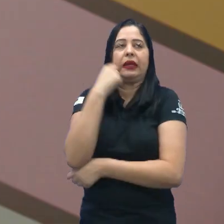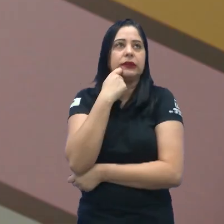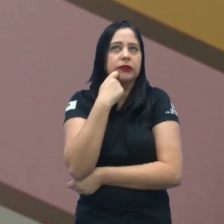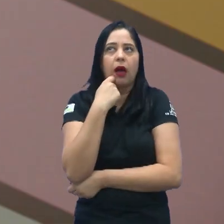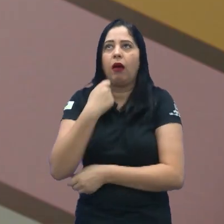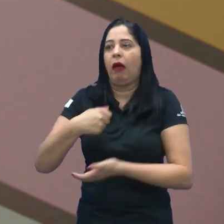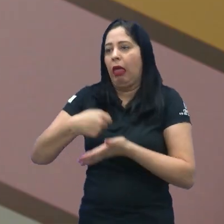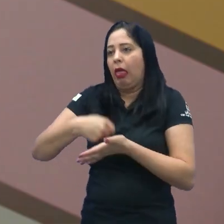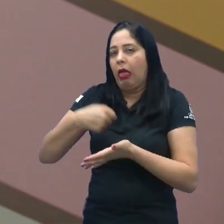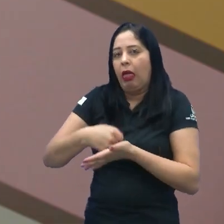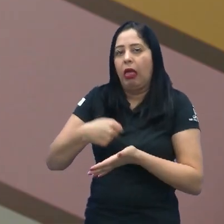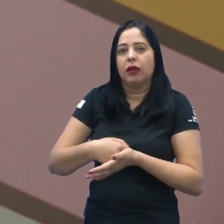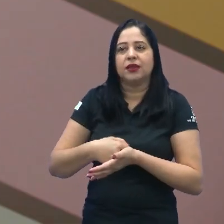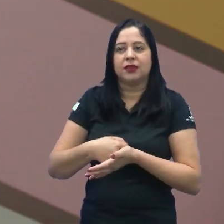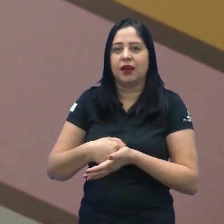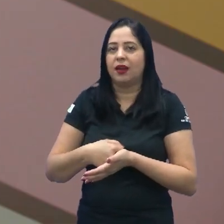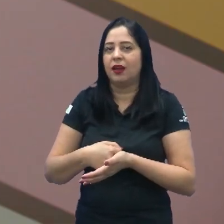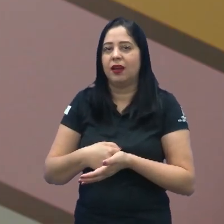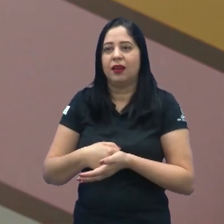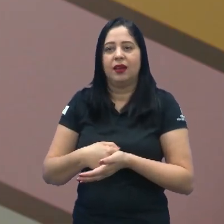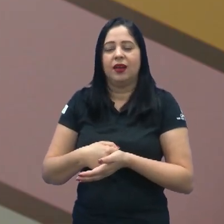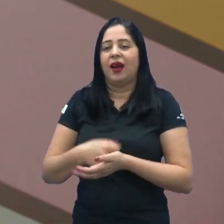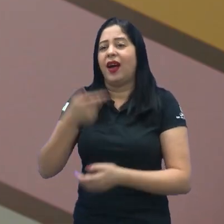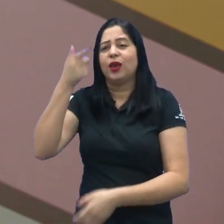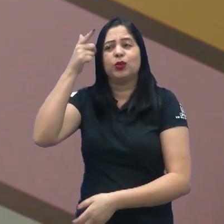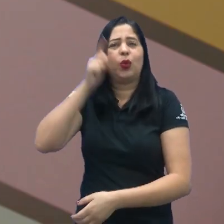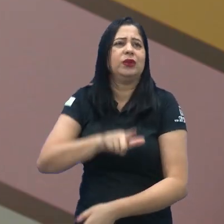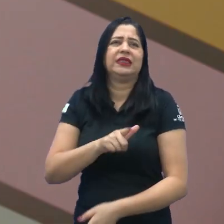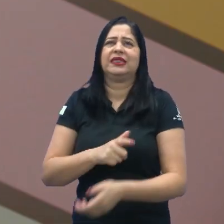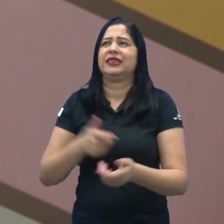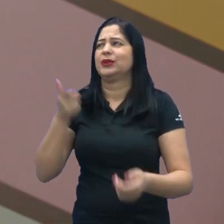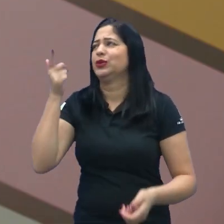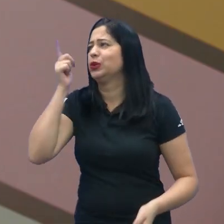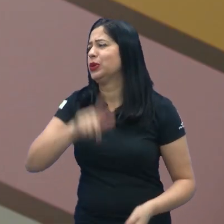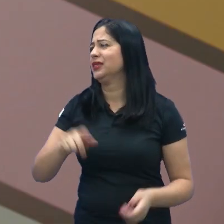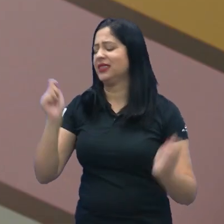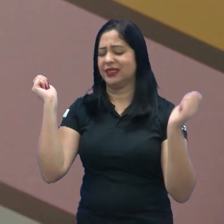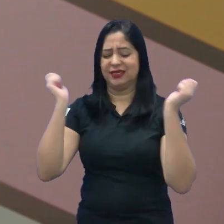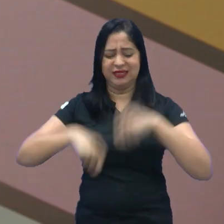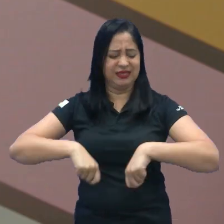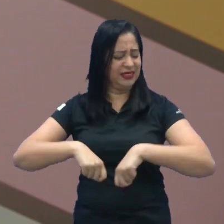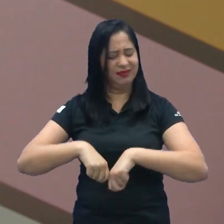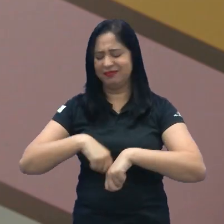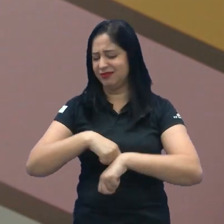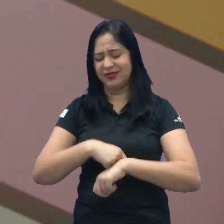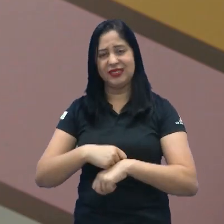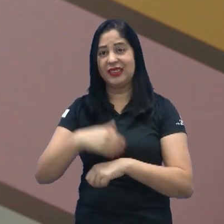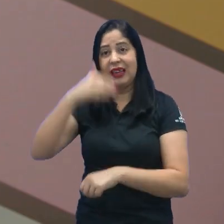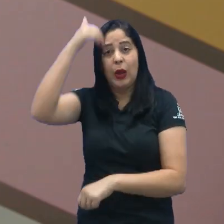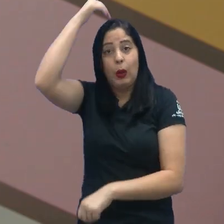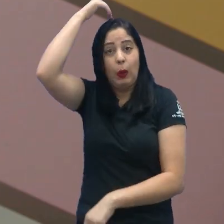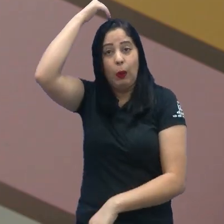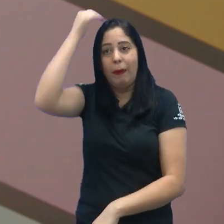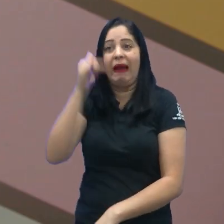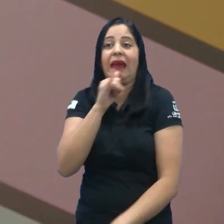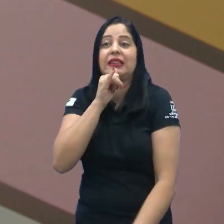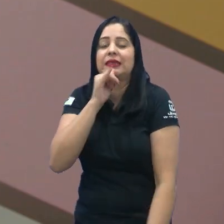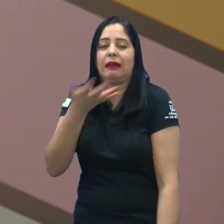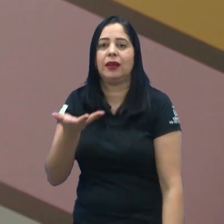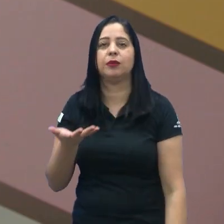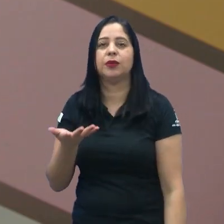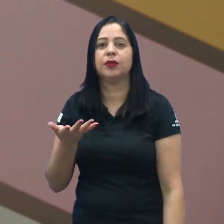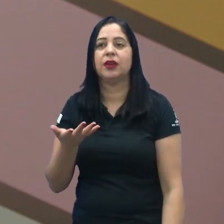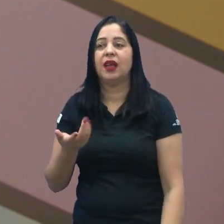cobra e entende que ela não está chegando onde ela gostaria de chegar, ela se culpa também. Então, às vezes, eu não tenho uma rede